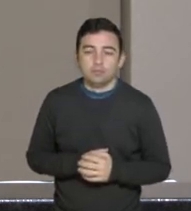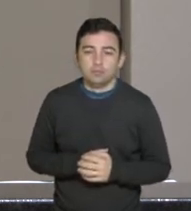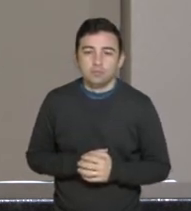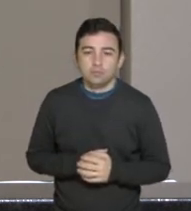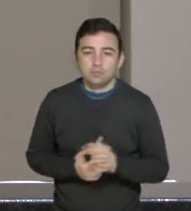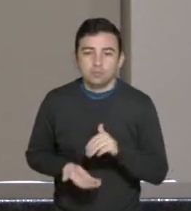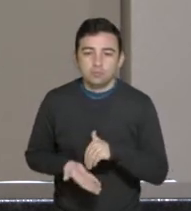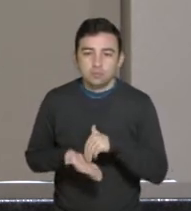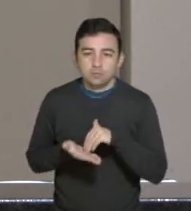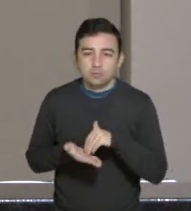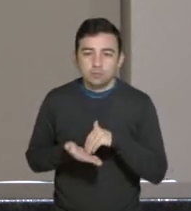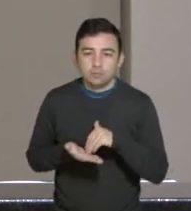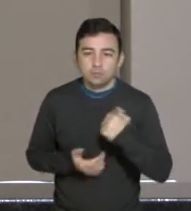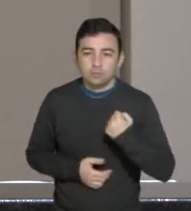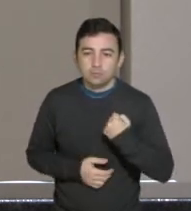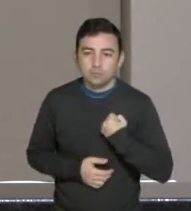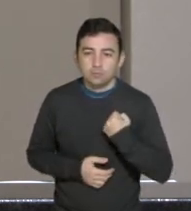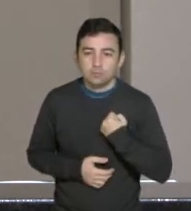Moção de número